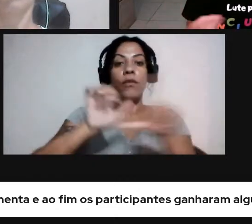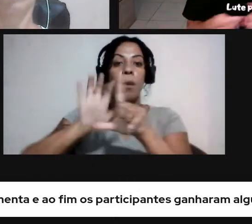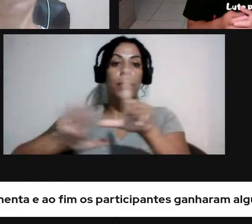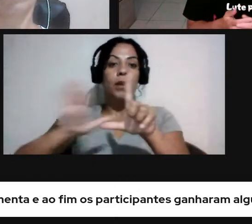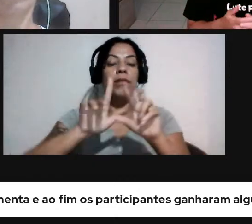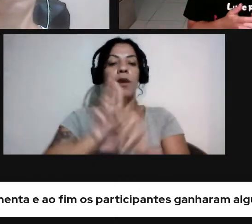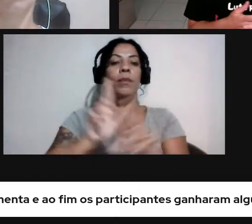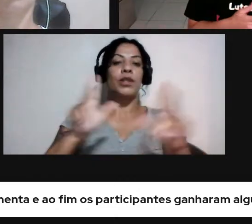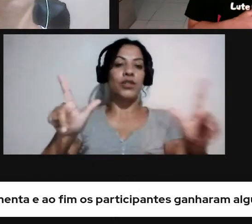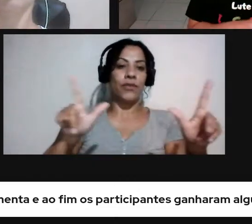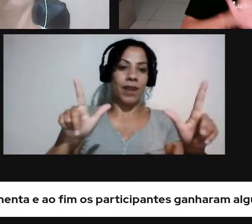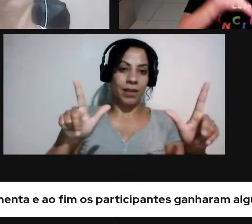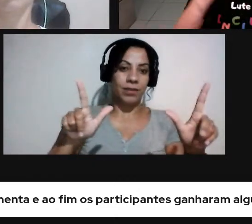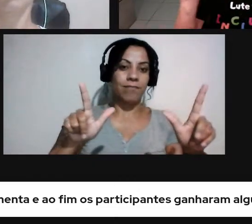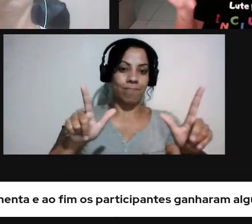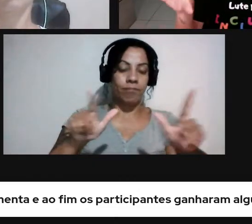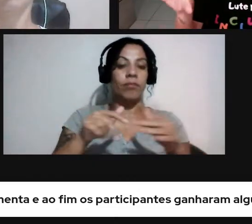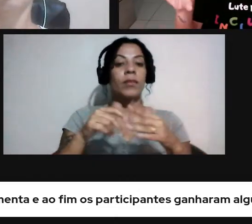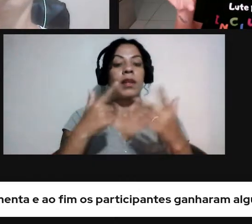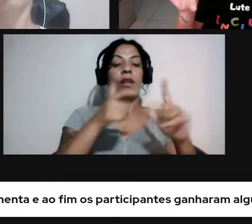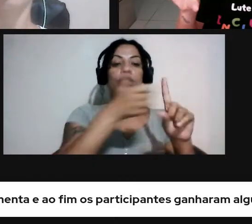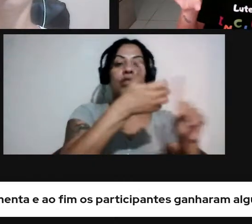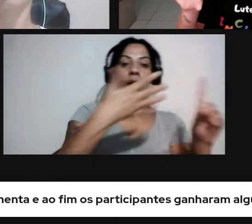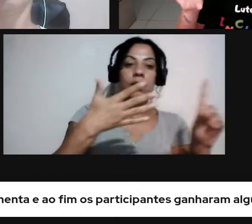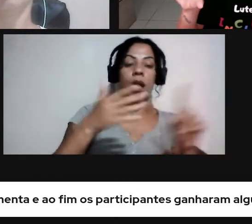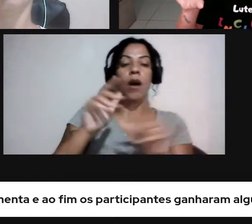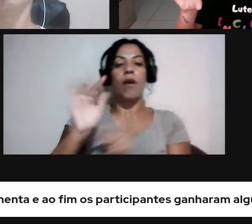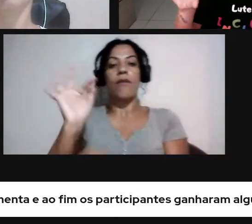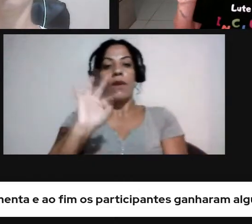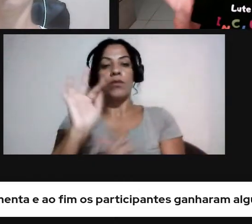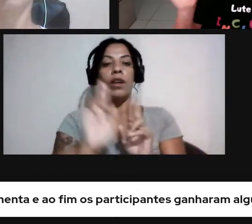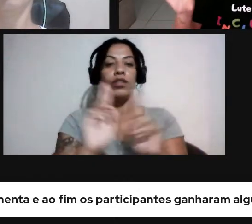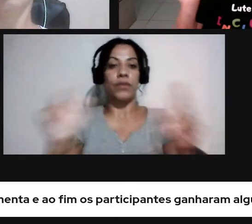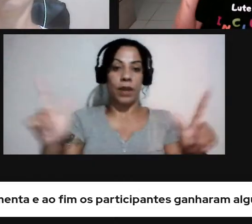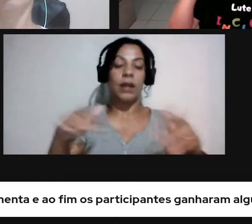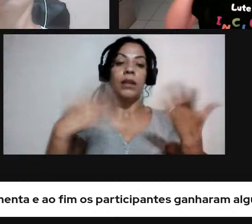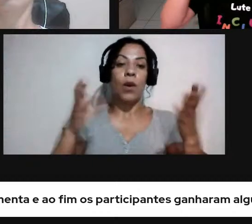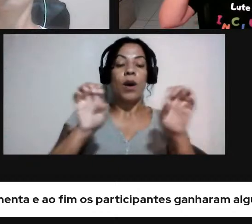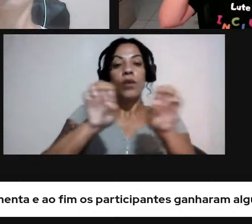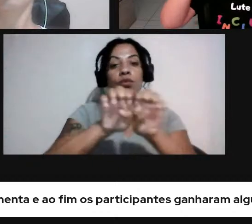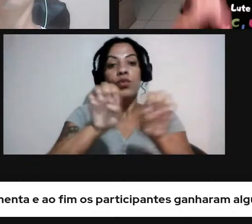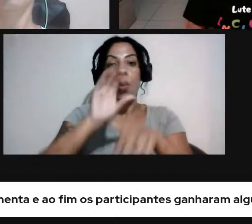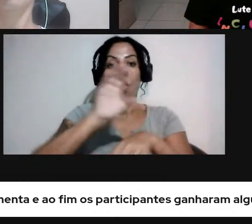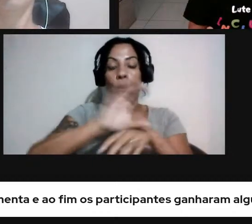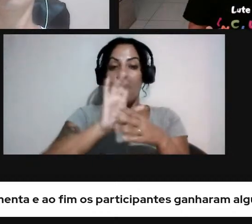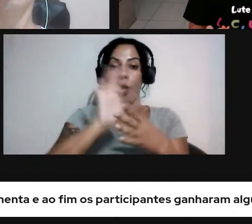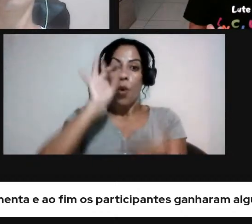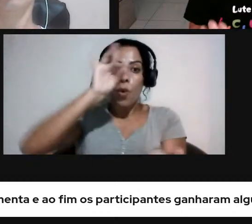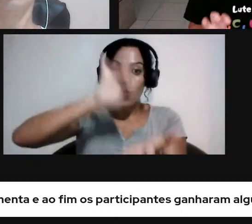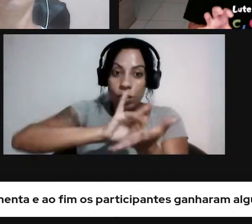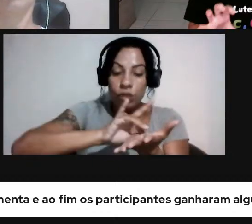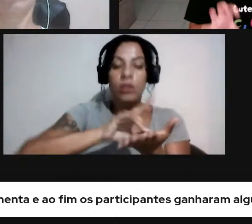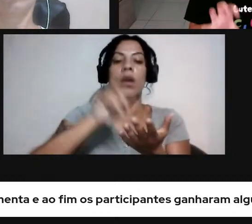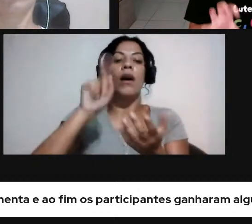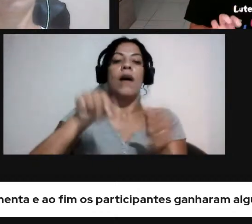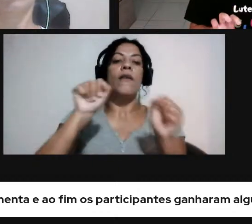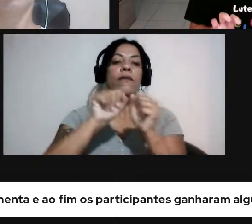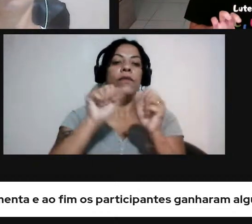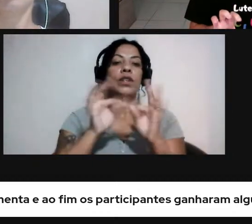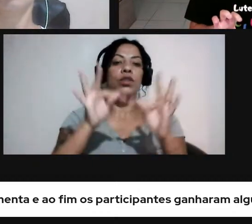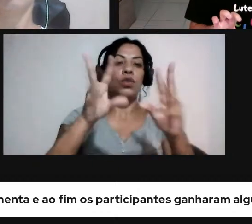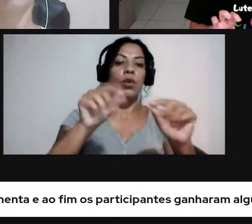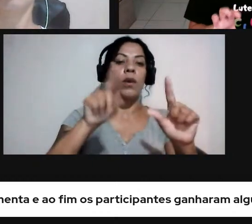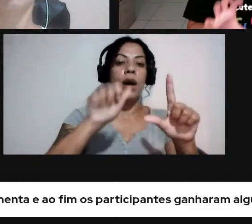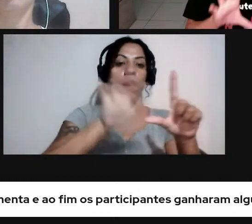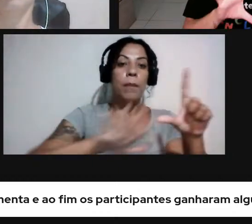graduação. E aí, a estrutura do curso original, ela foi feita toda na plataforma